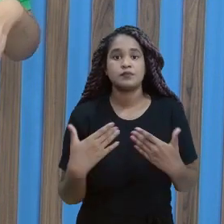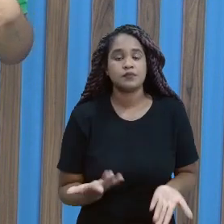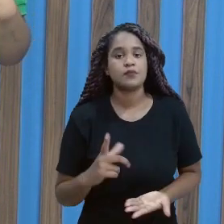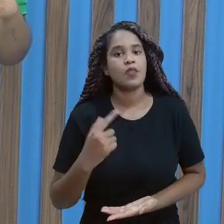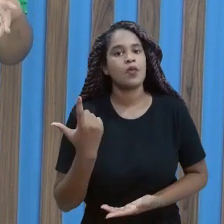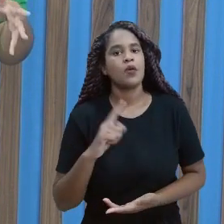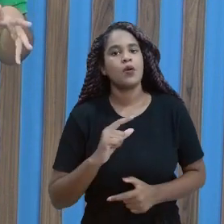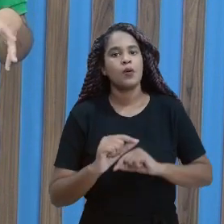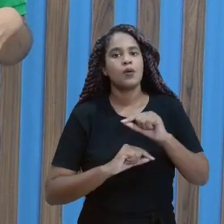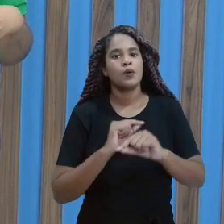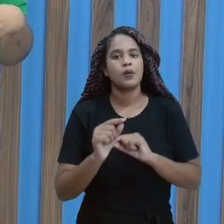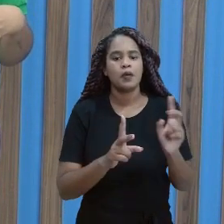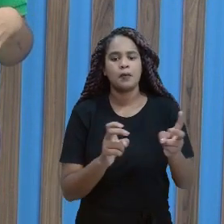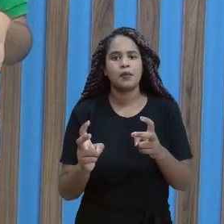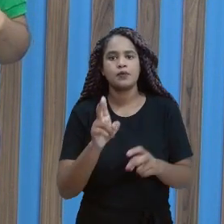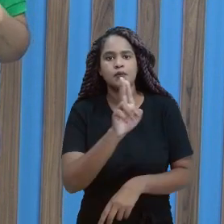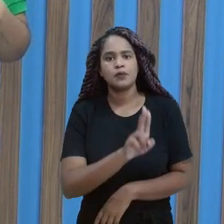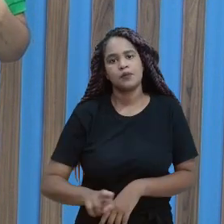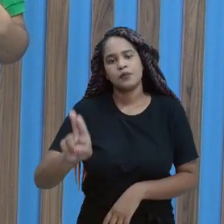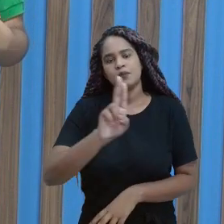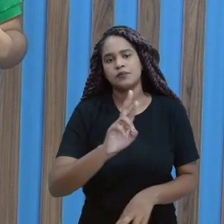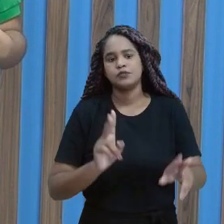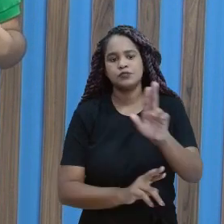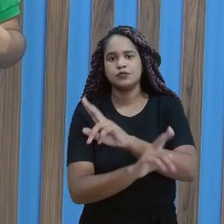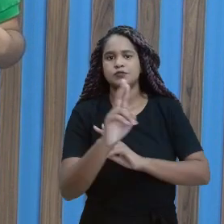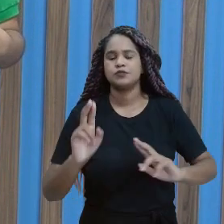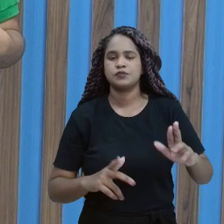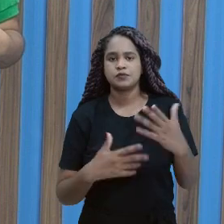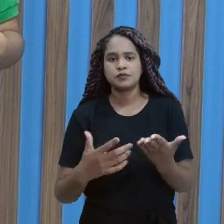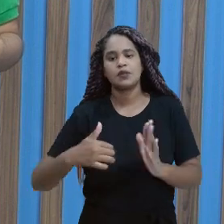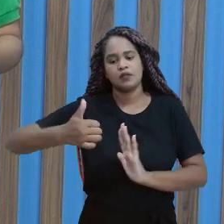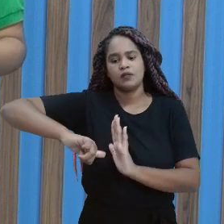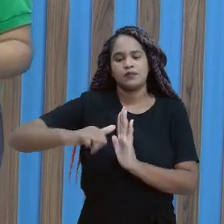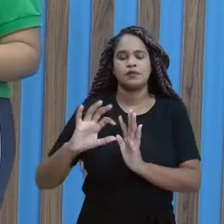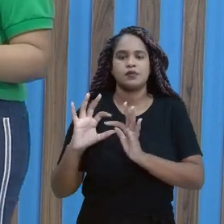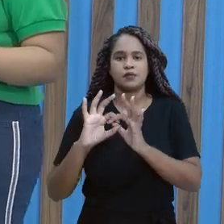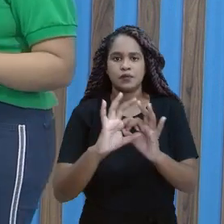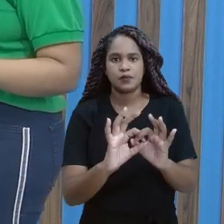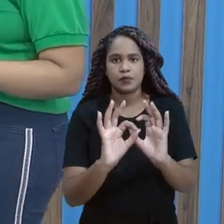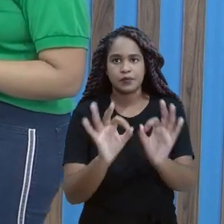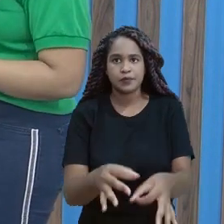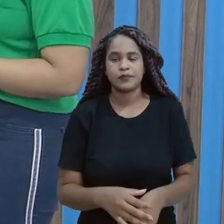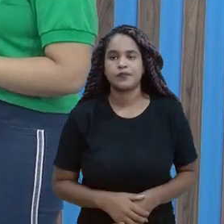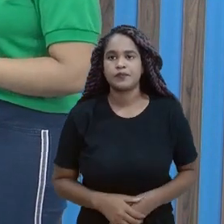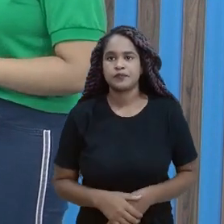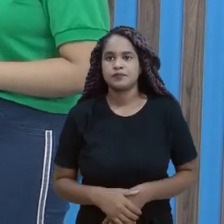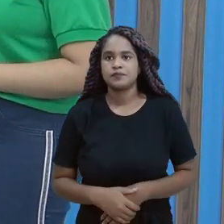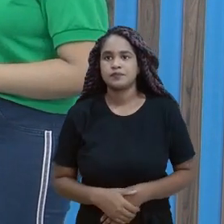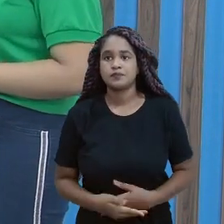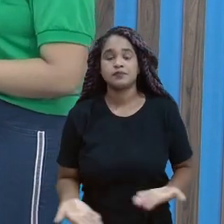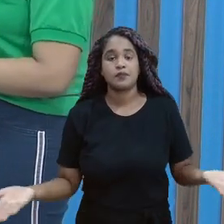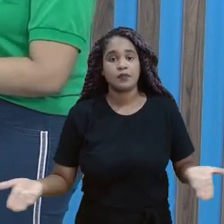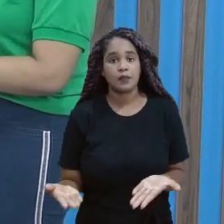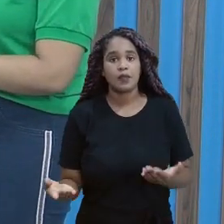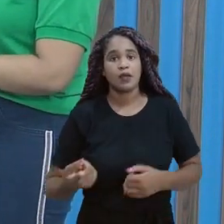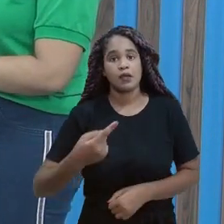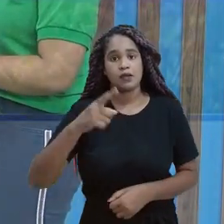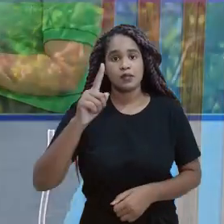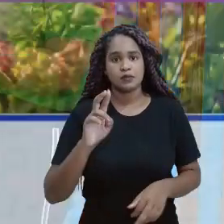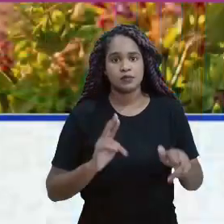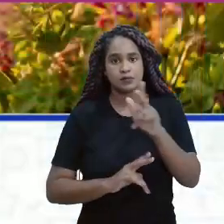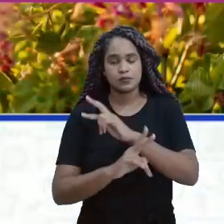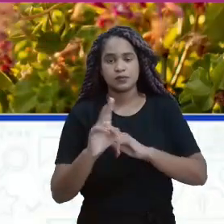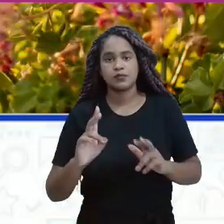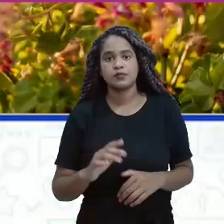essa distinção entre os usos simplesmente analisando o contexto. Os acentos diferenciais